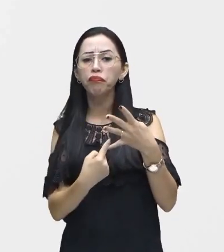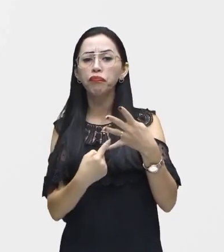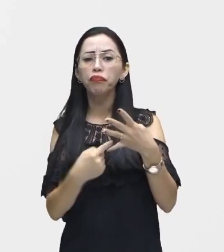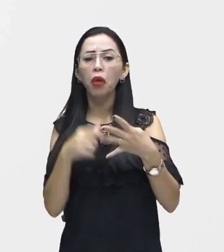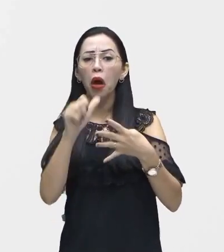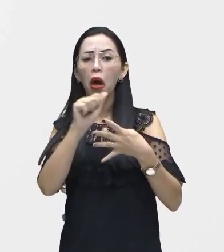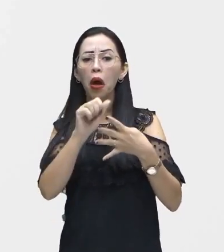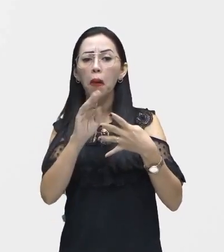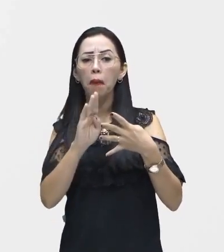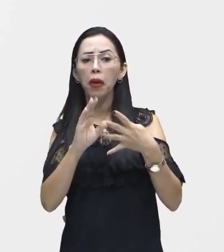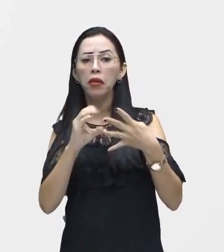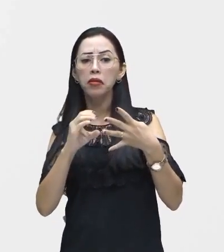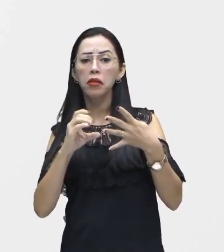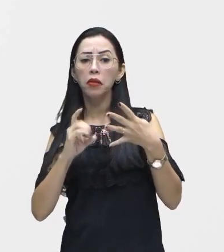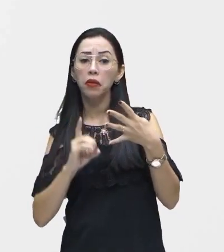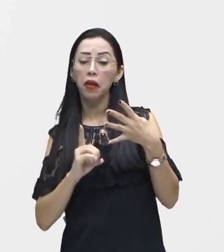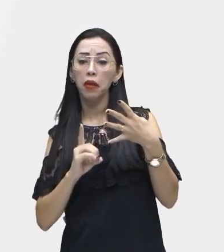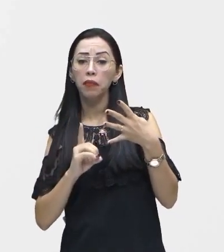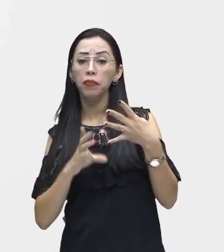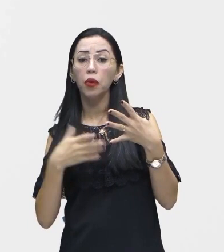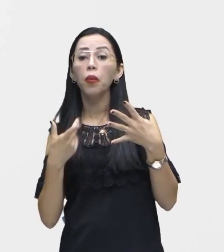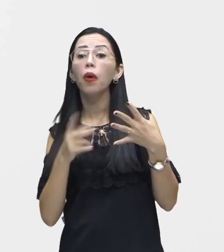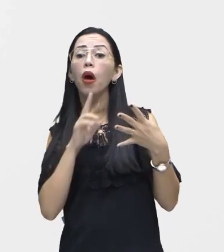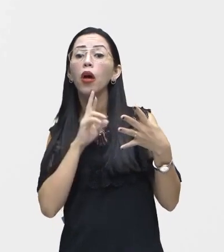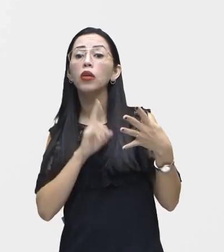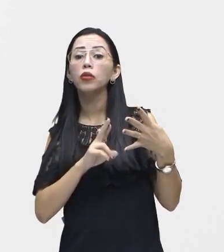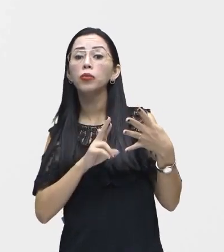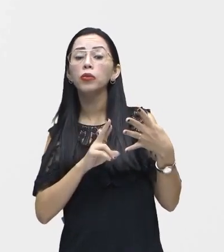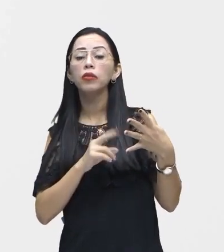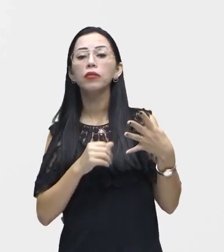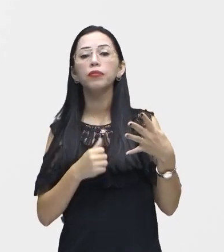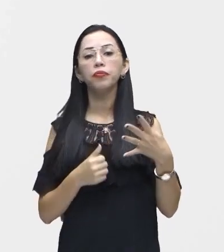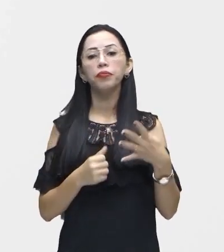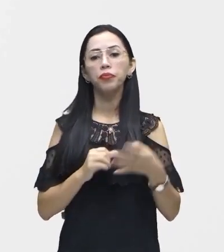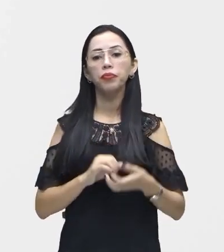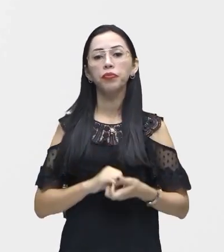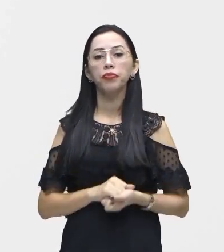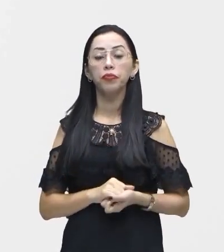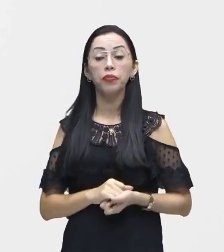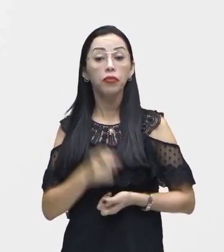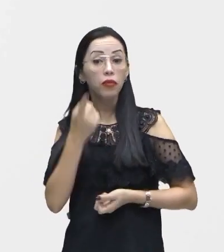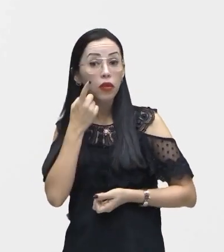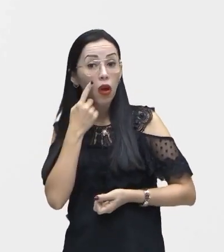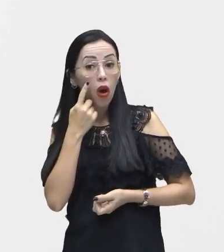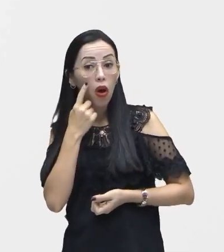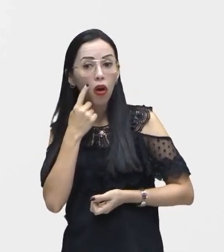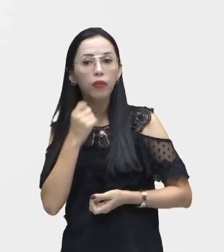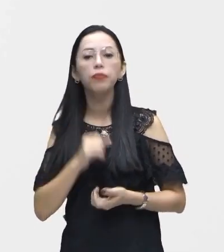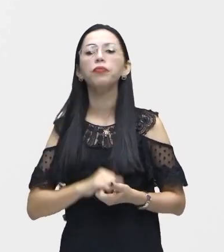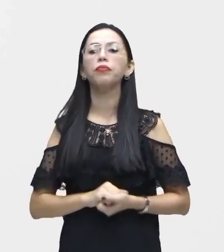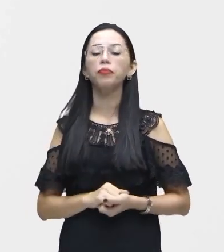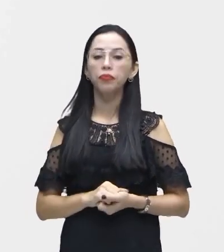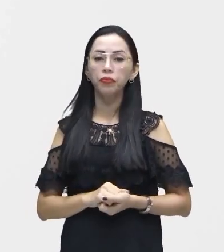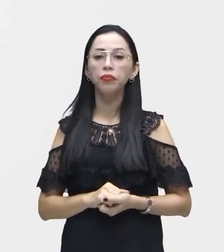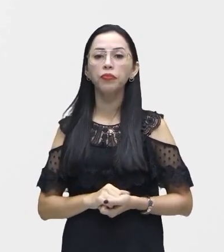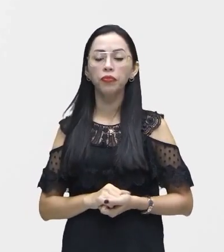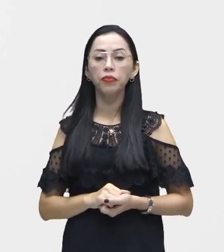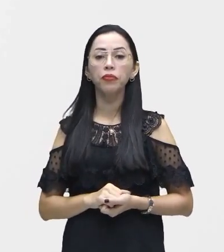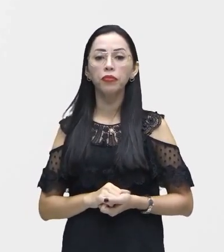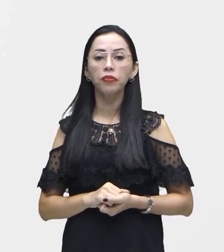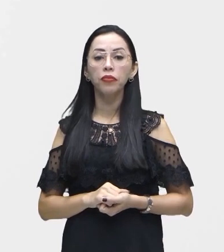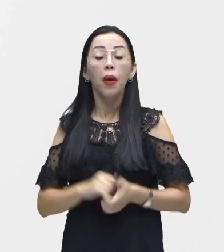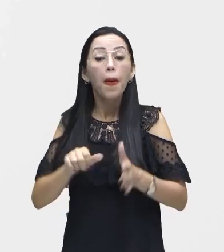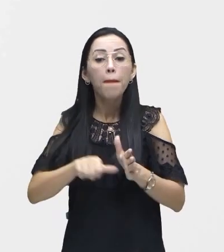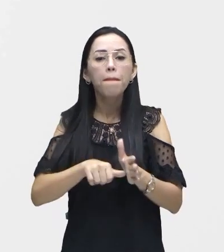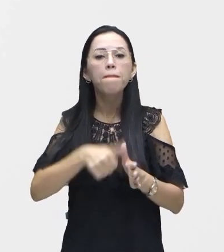180 ou letra D, 190? Então vamos lá, verificar o seguinte. Primeiro